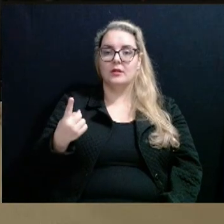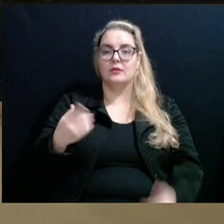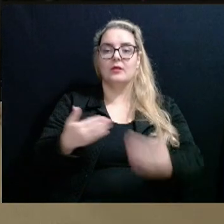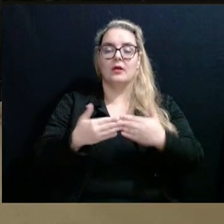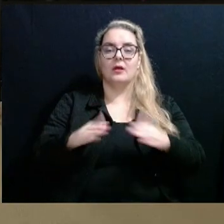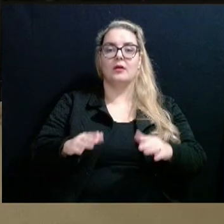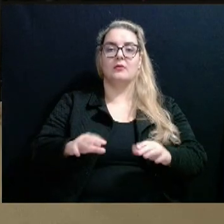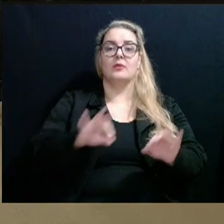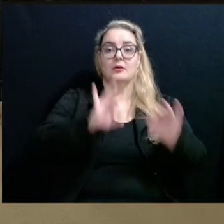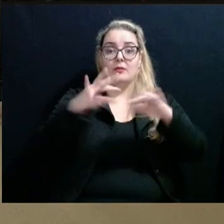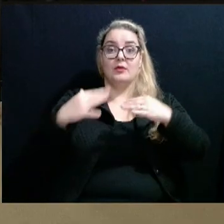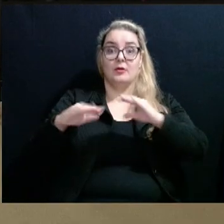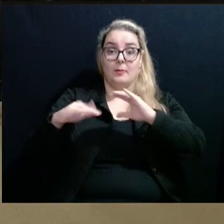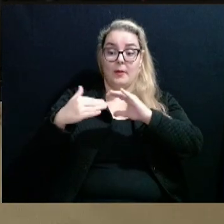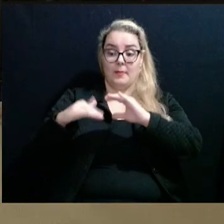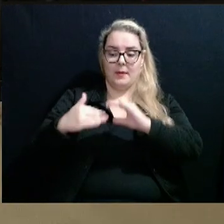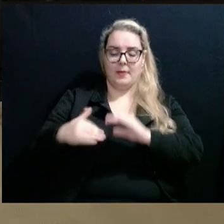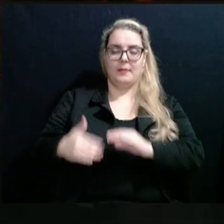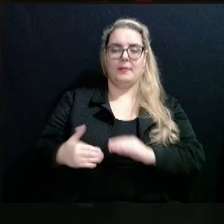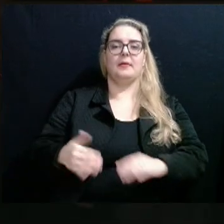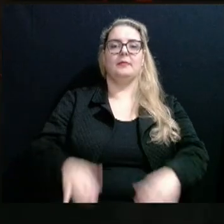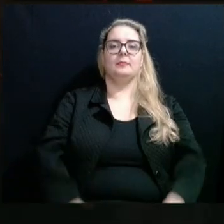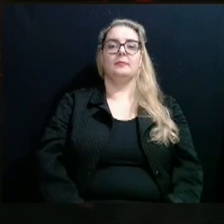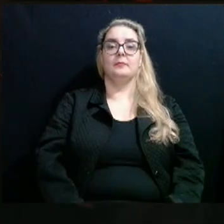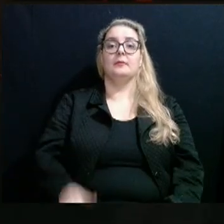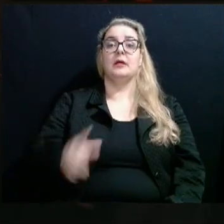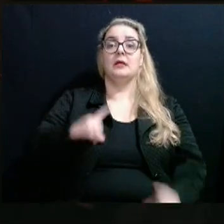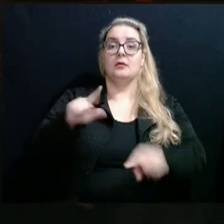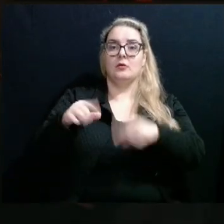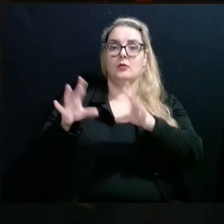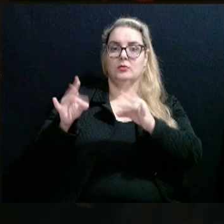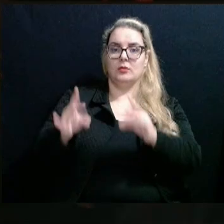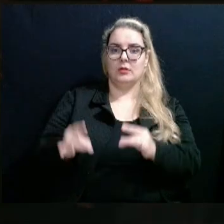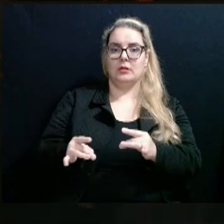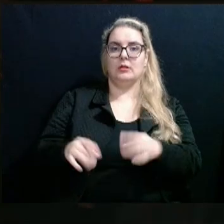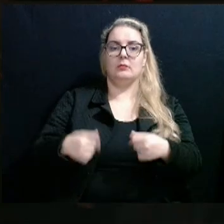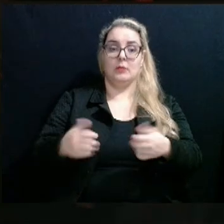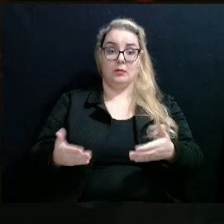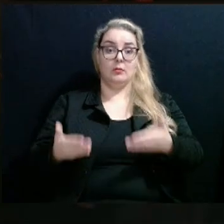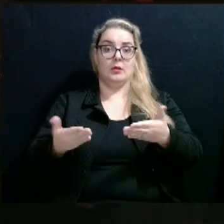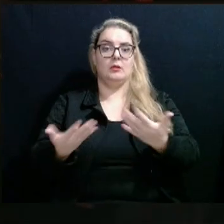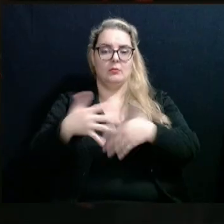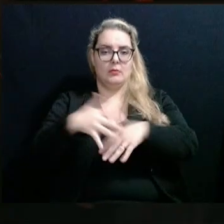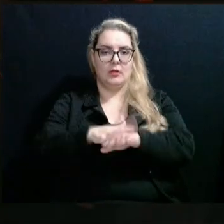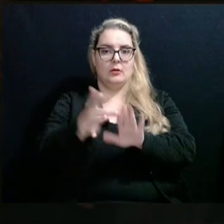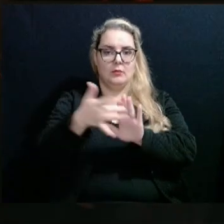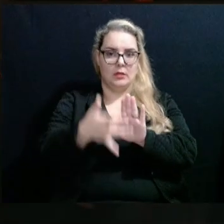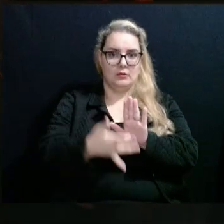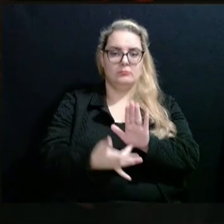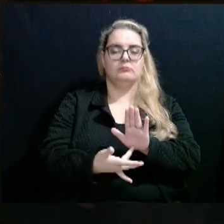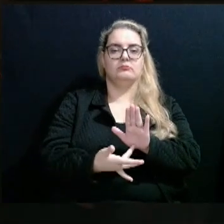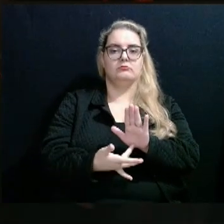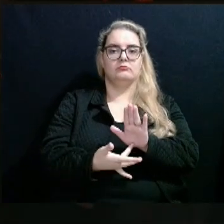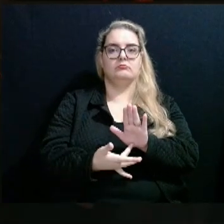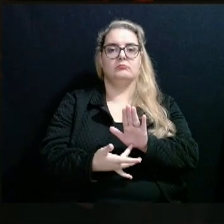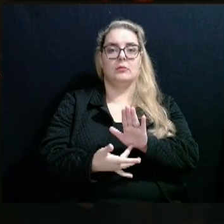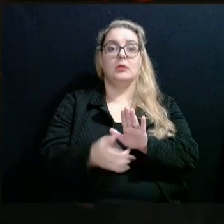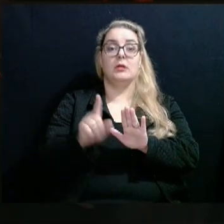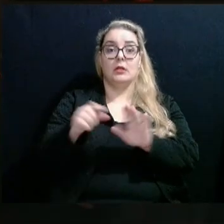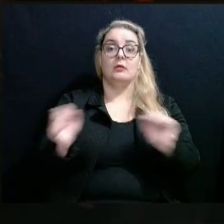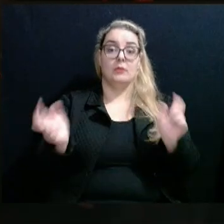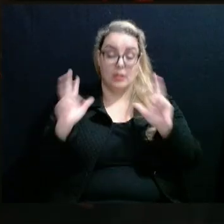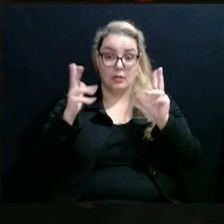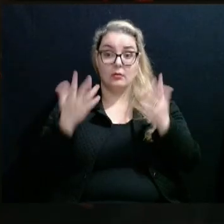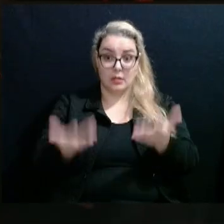mandando perguntas aí, mas tem um outro detalhe que a gente precisa colocar, que está incluído na nossa pauta e é algo que chama a atenção e